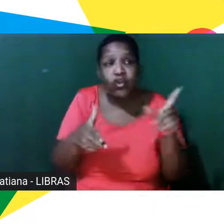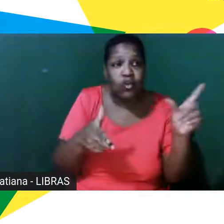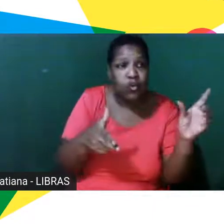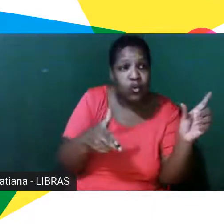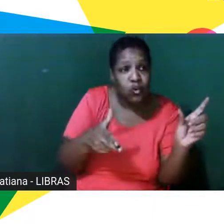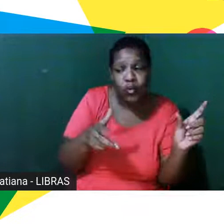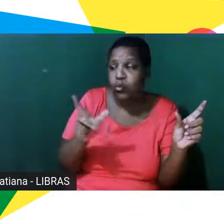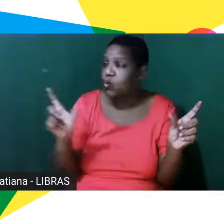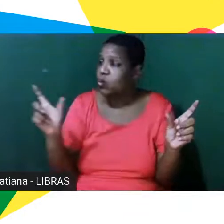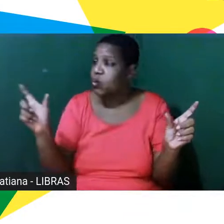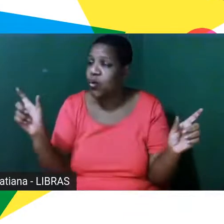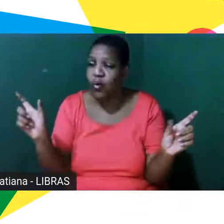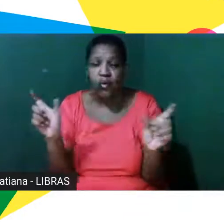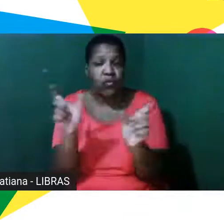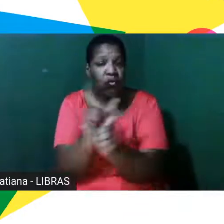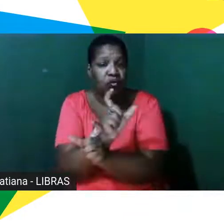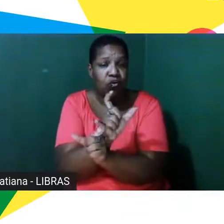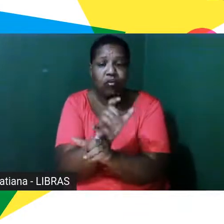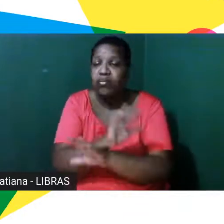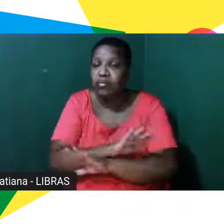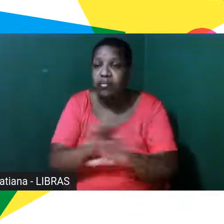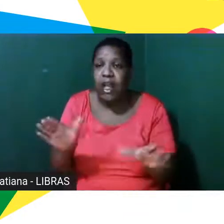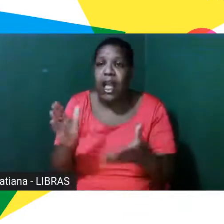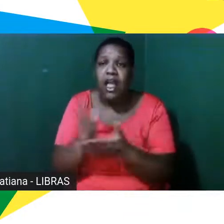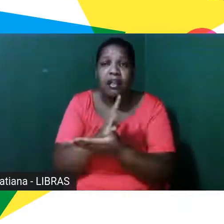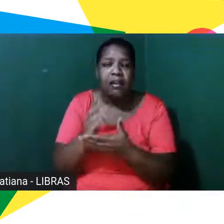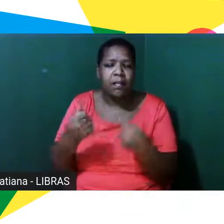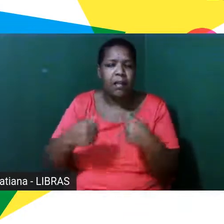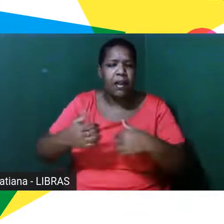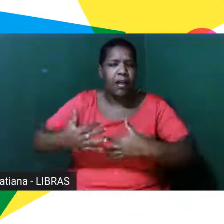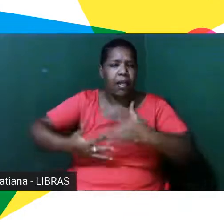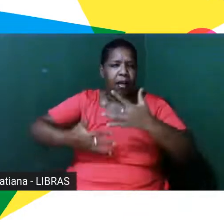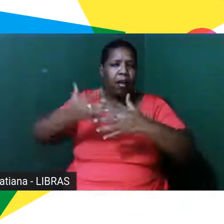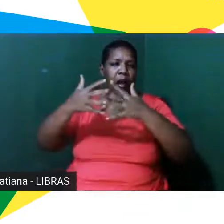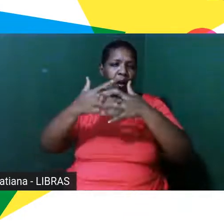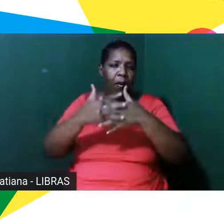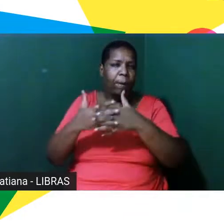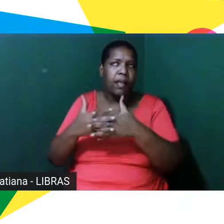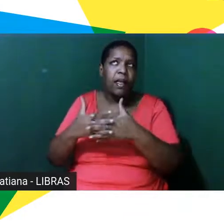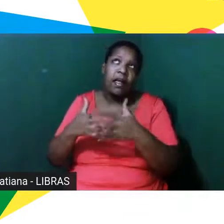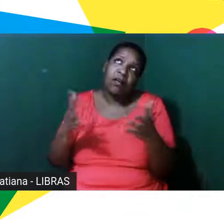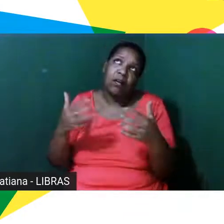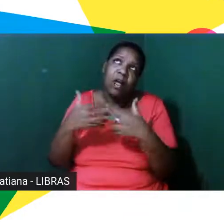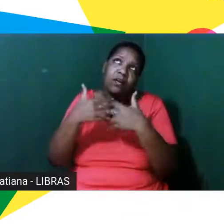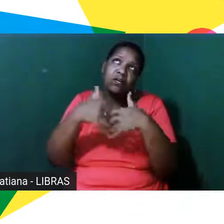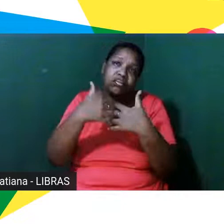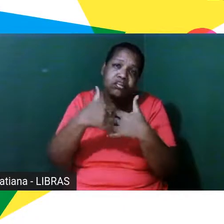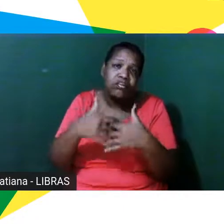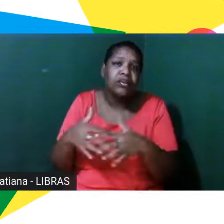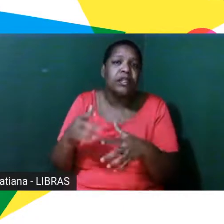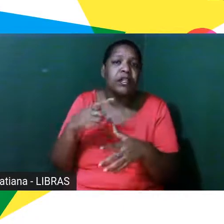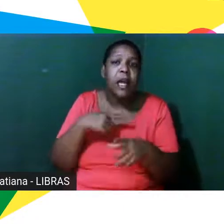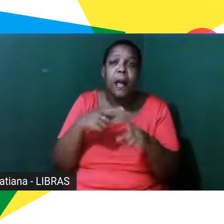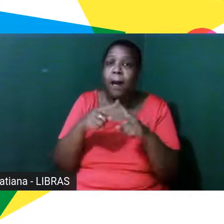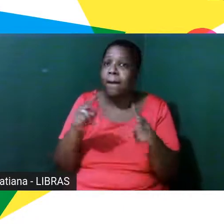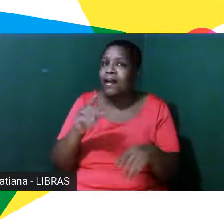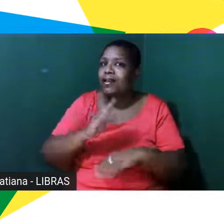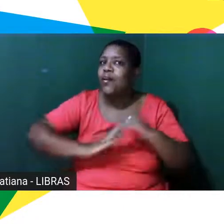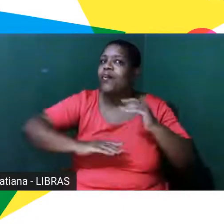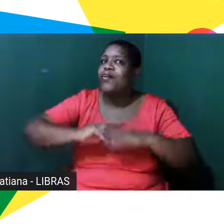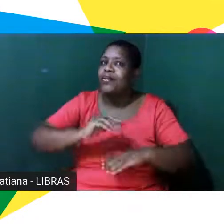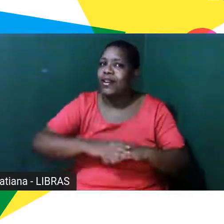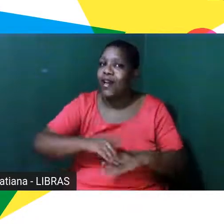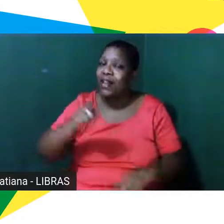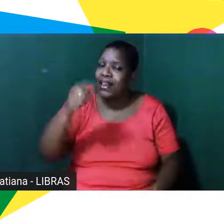corte no final Às vezes o material precisa de coisas mais complicadas coisas mais trabalhosas mas esse é o profissional